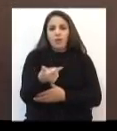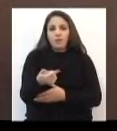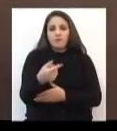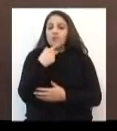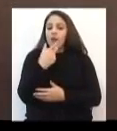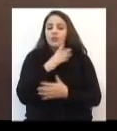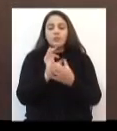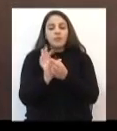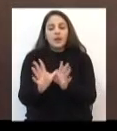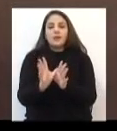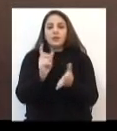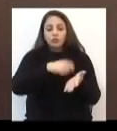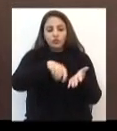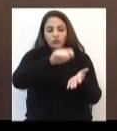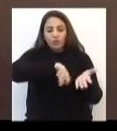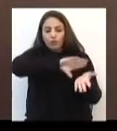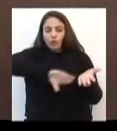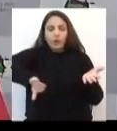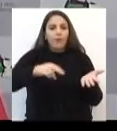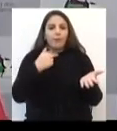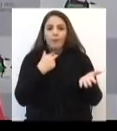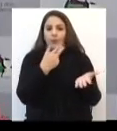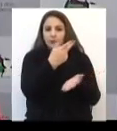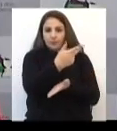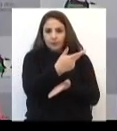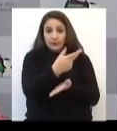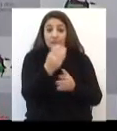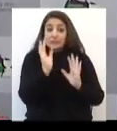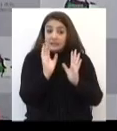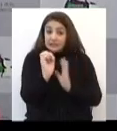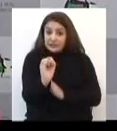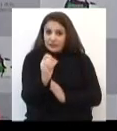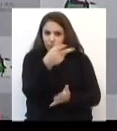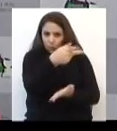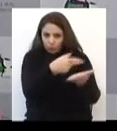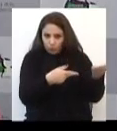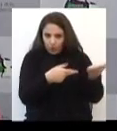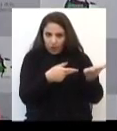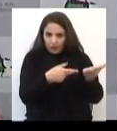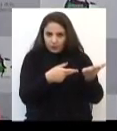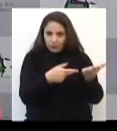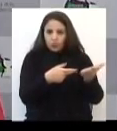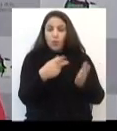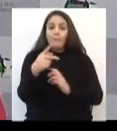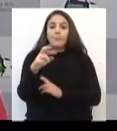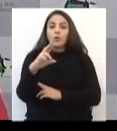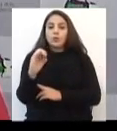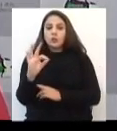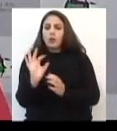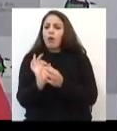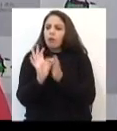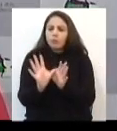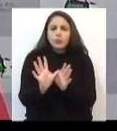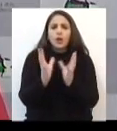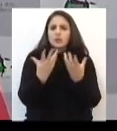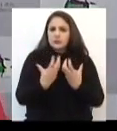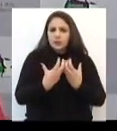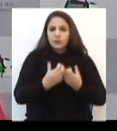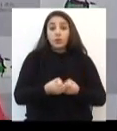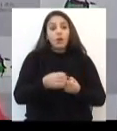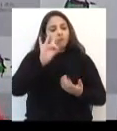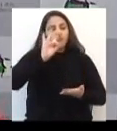em documentos já protocolados. No momento que foi protocolado, que a Procuradoria deu parecer favorável, que o objeto está claro, é